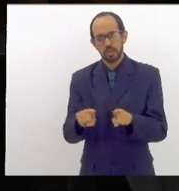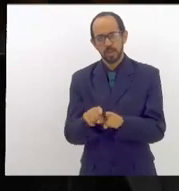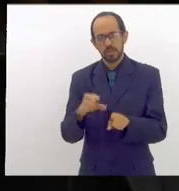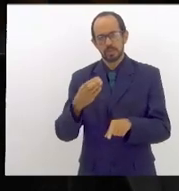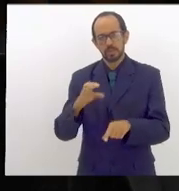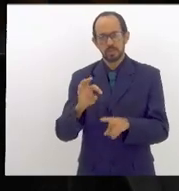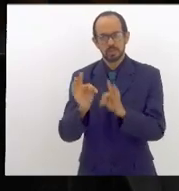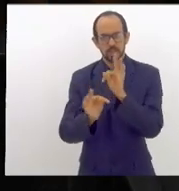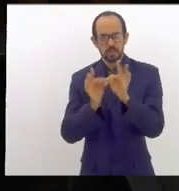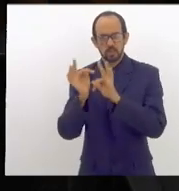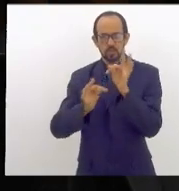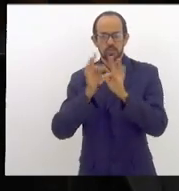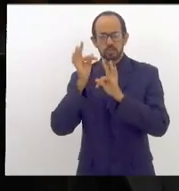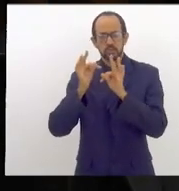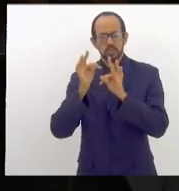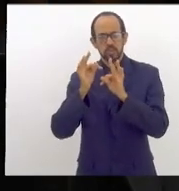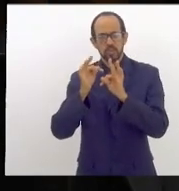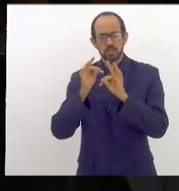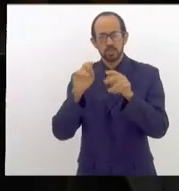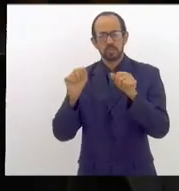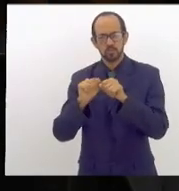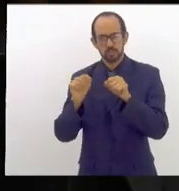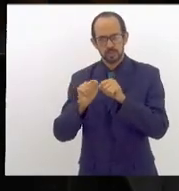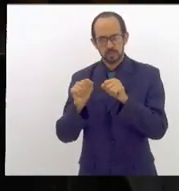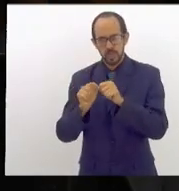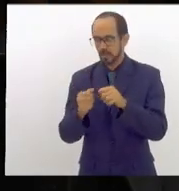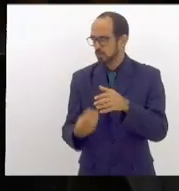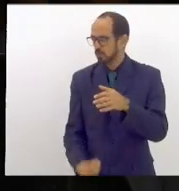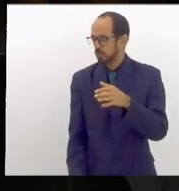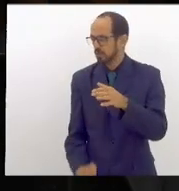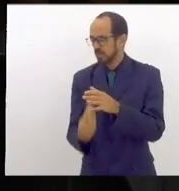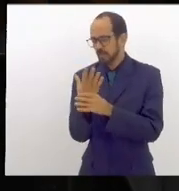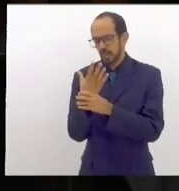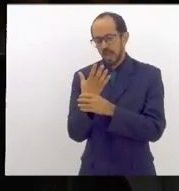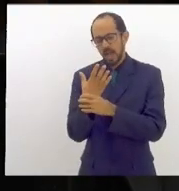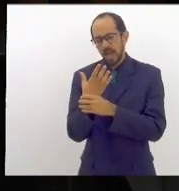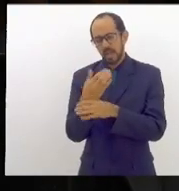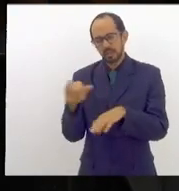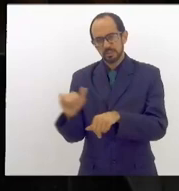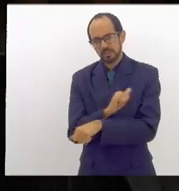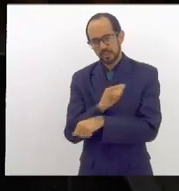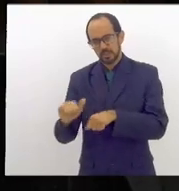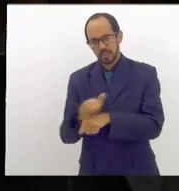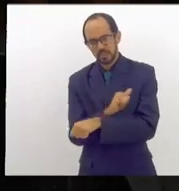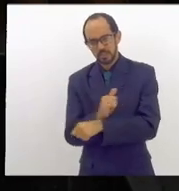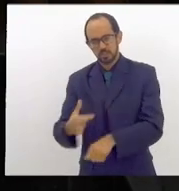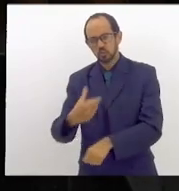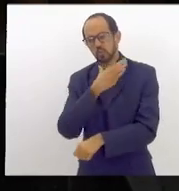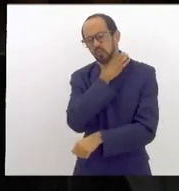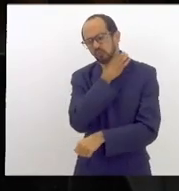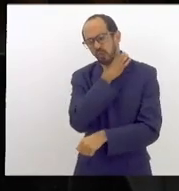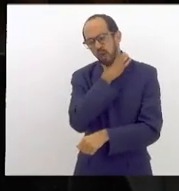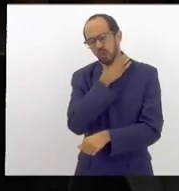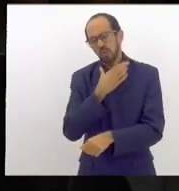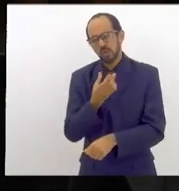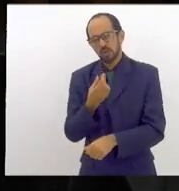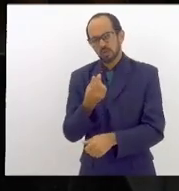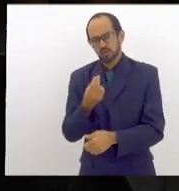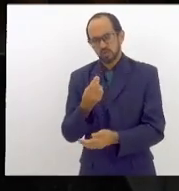e que fizeram germinar esquemas que sufocam as contas públicas do Rio de Janeiro